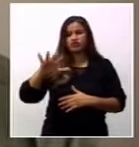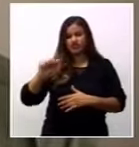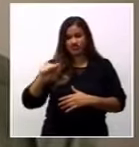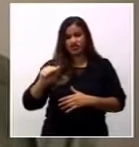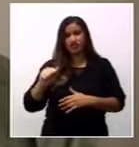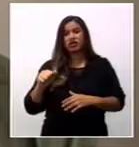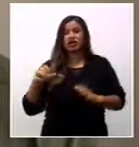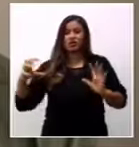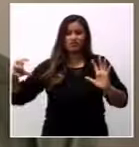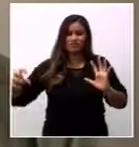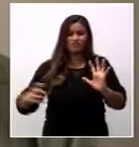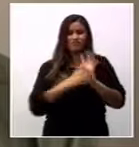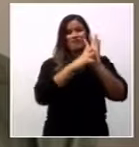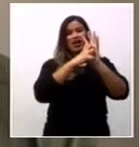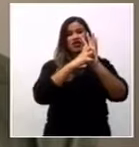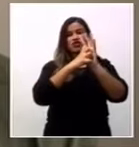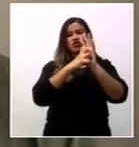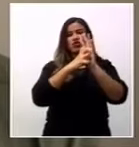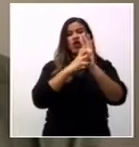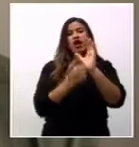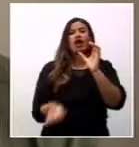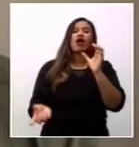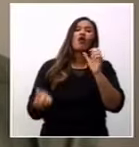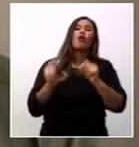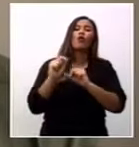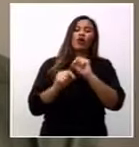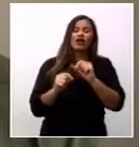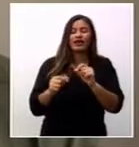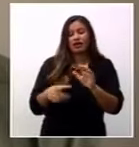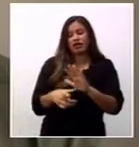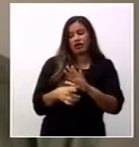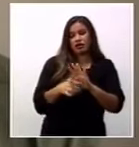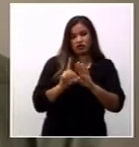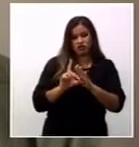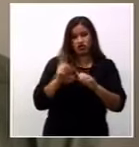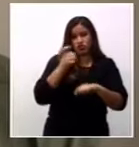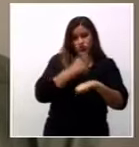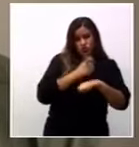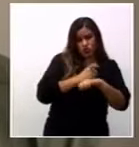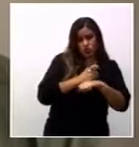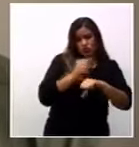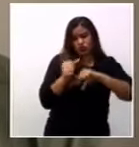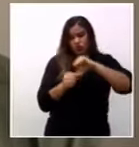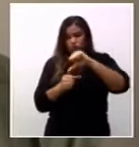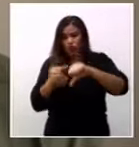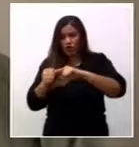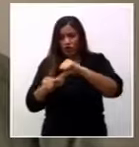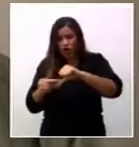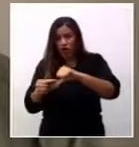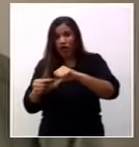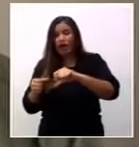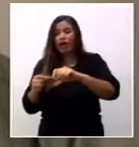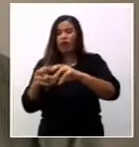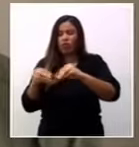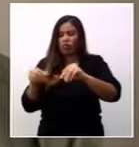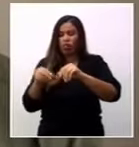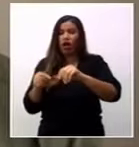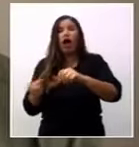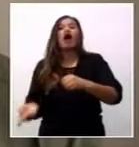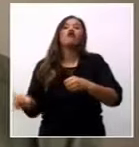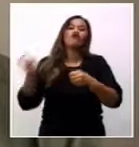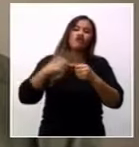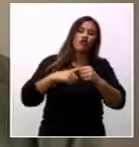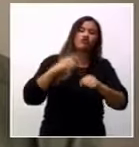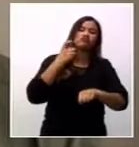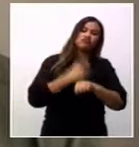né, a resiliência dele é a capacidade dele voltar ao que ele era antes de acontecer aquele impacto. Na redução de riscos e